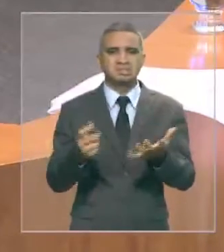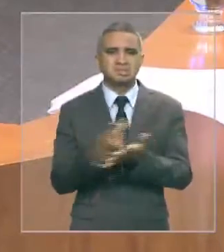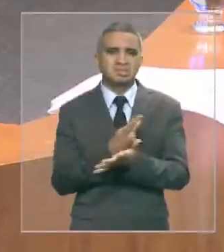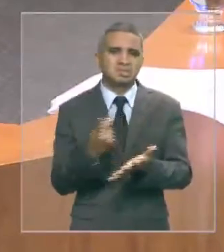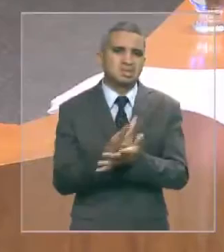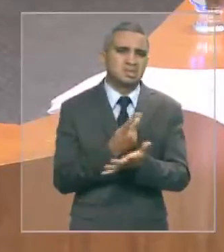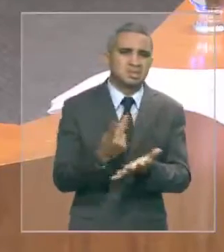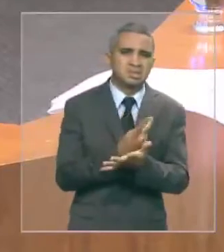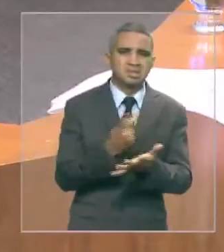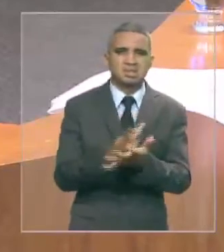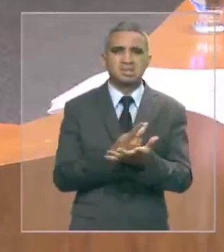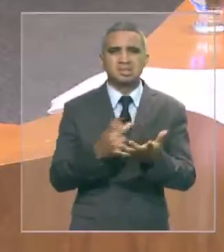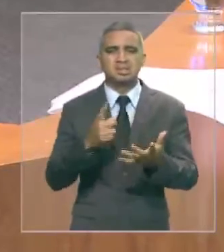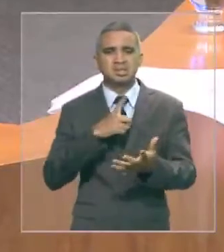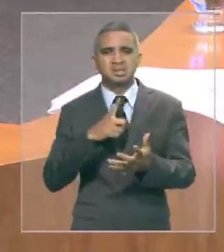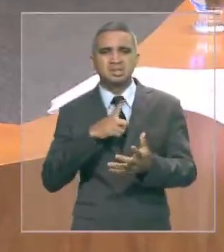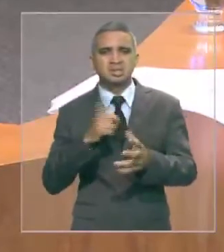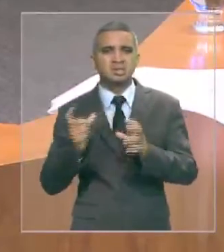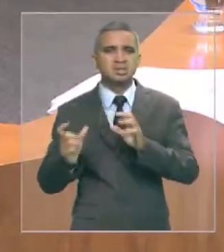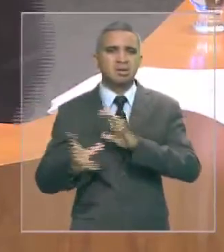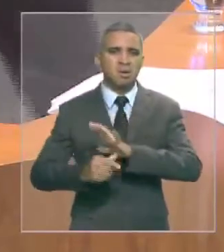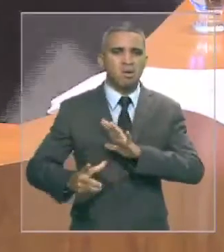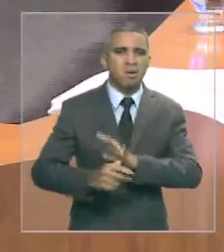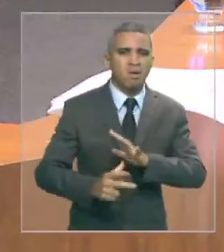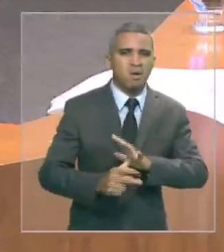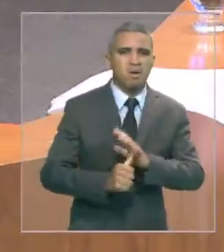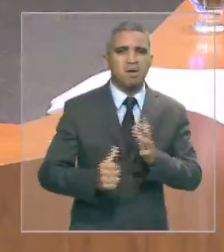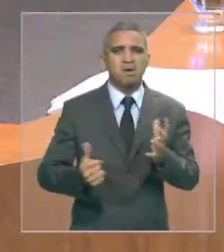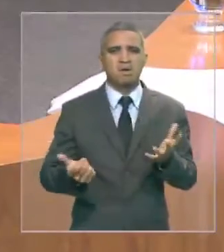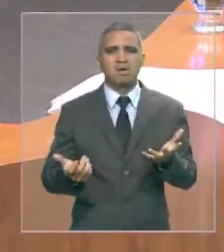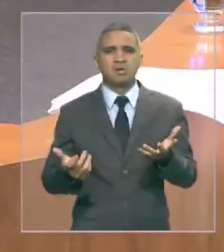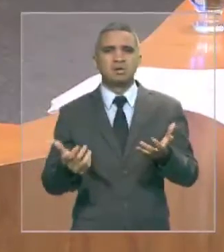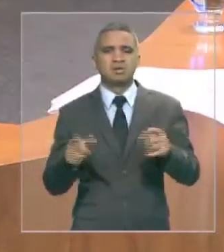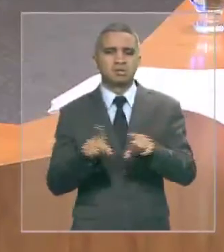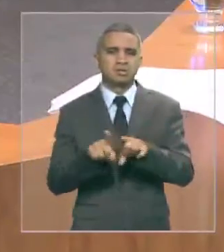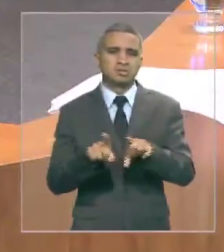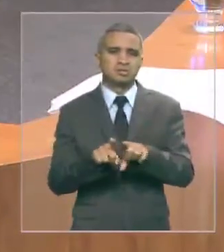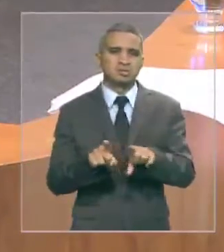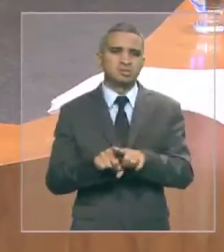uma grande fraude instalada, com as tarifas